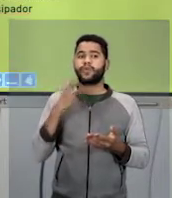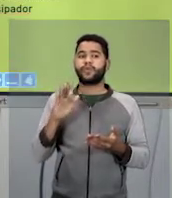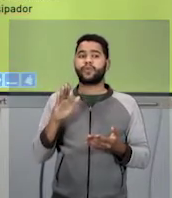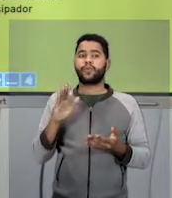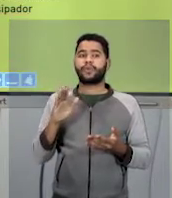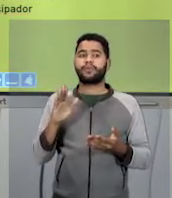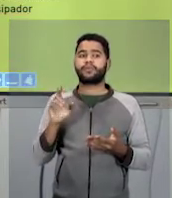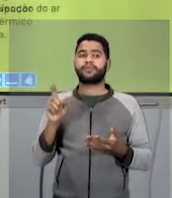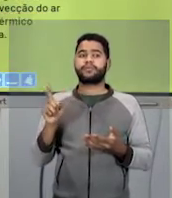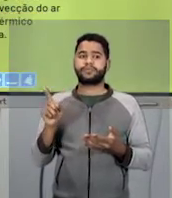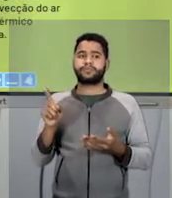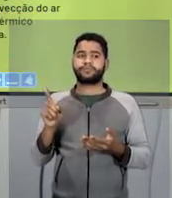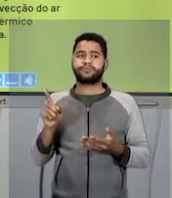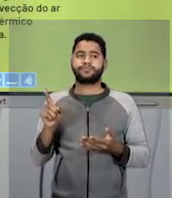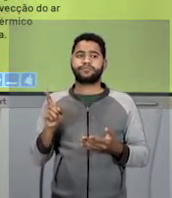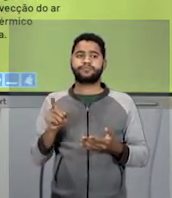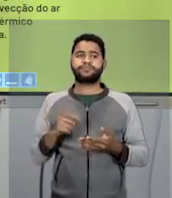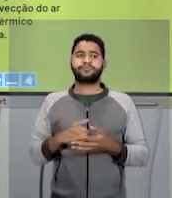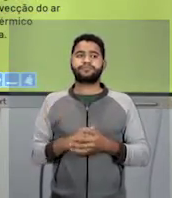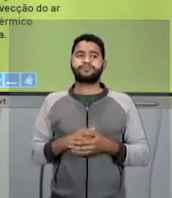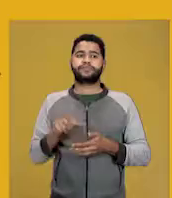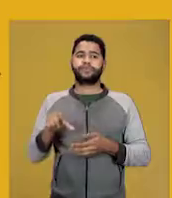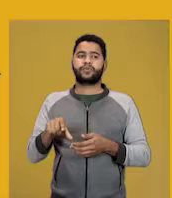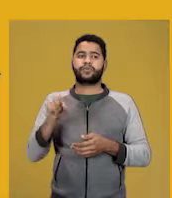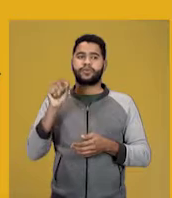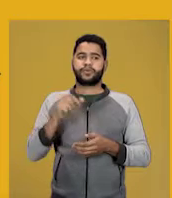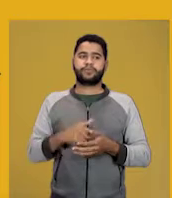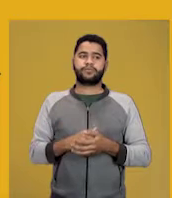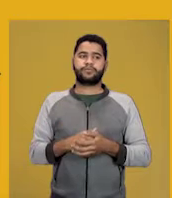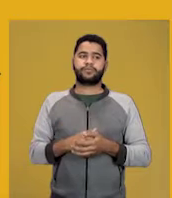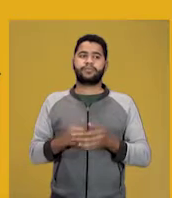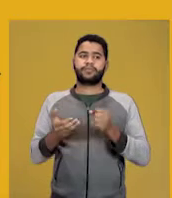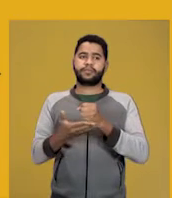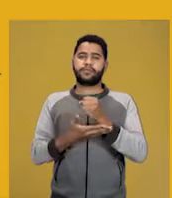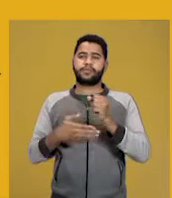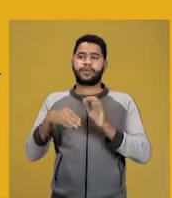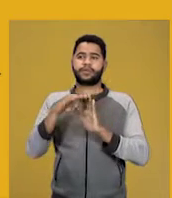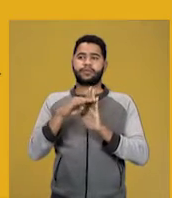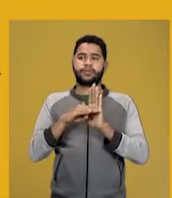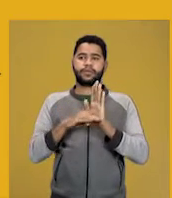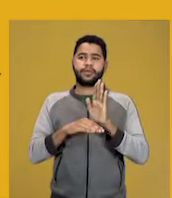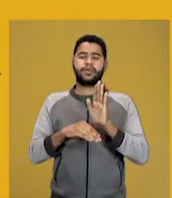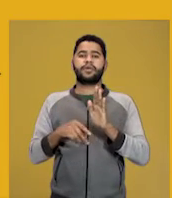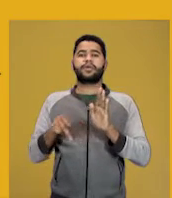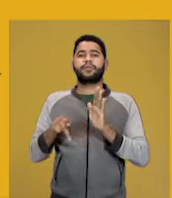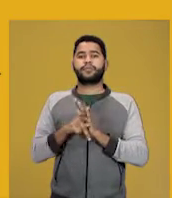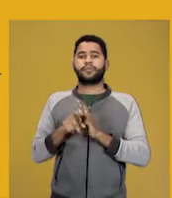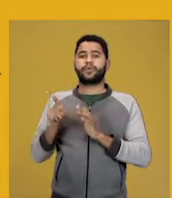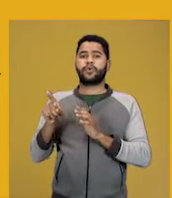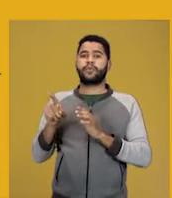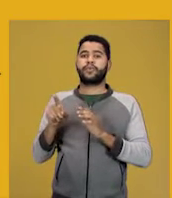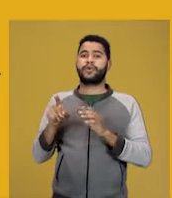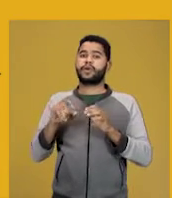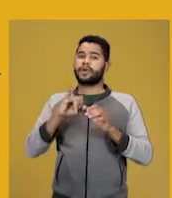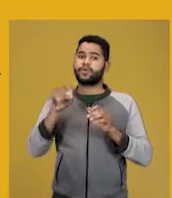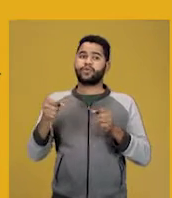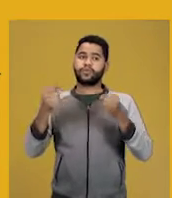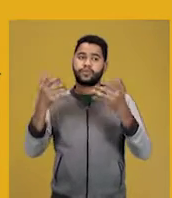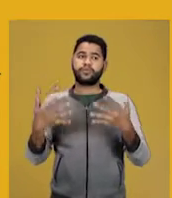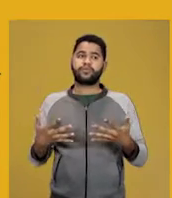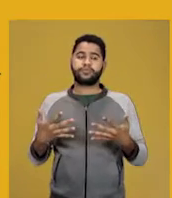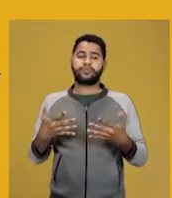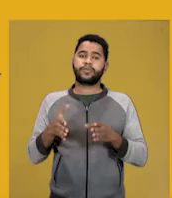ser a nossa opção? Com base nos princípios da termodinâmica, as justificativas para